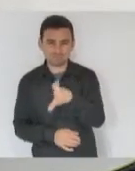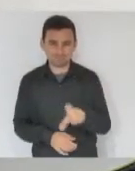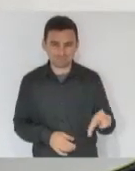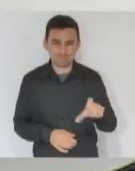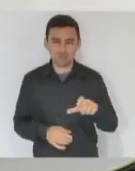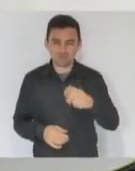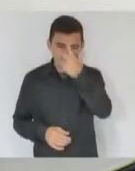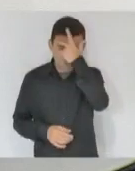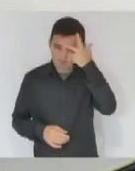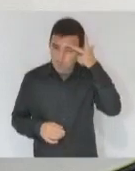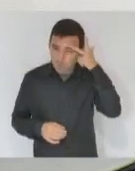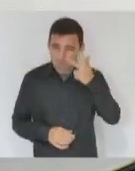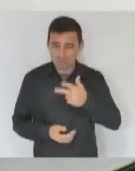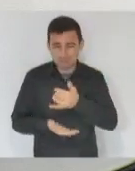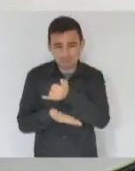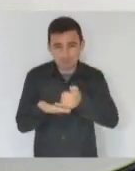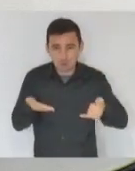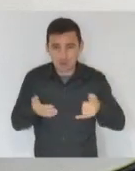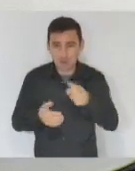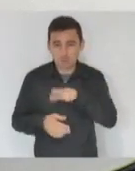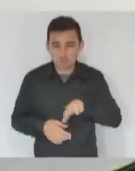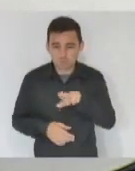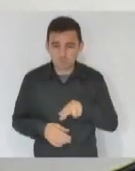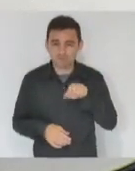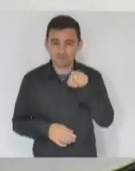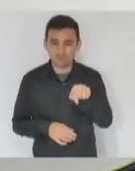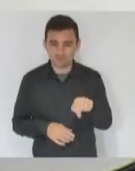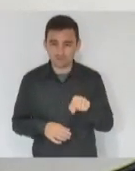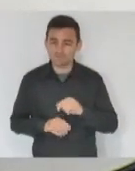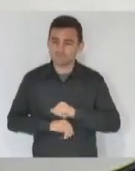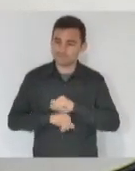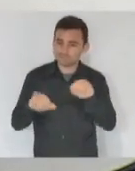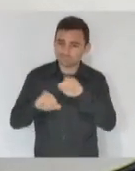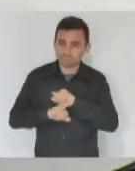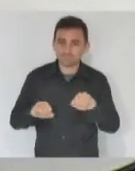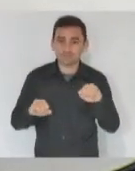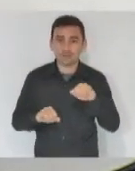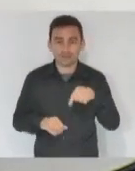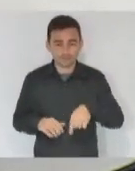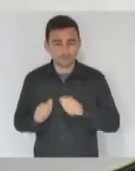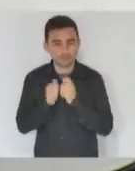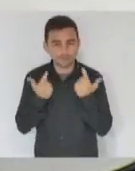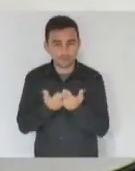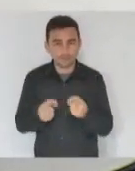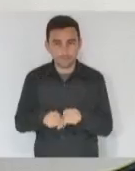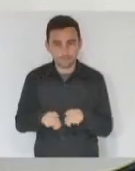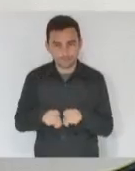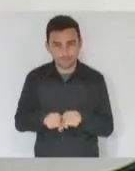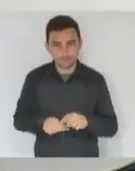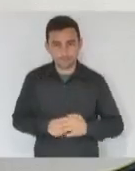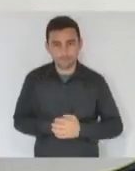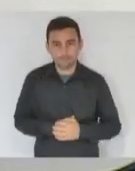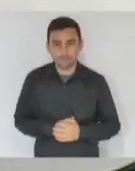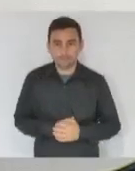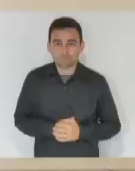droga, relatado pelo Bom Dia Santa Catarina e trazido por nós aqui na Assembleia. Obrigado, senhor presidente.